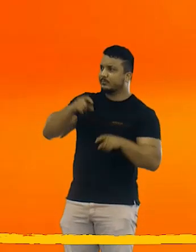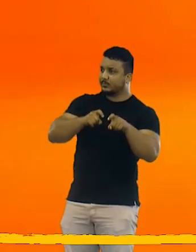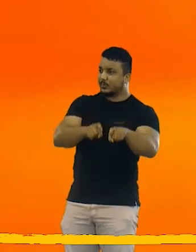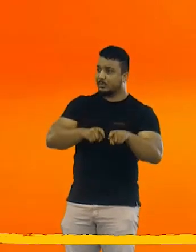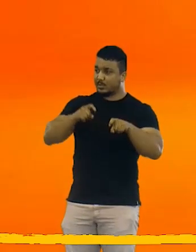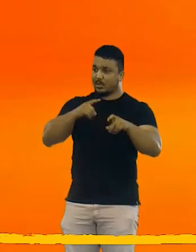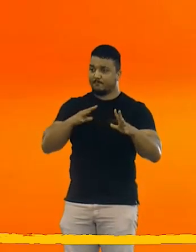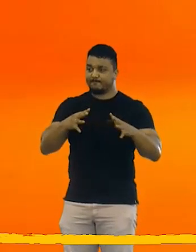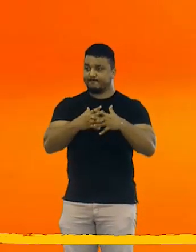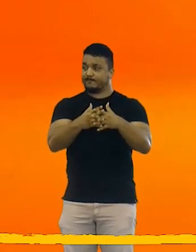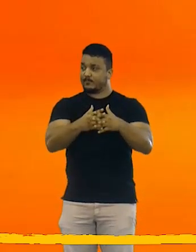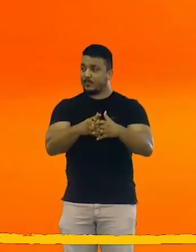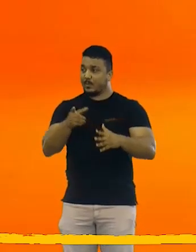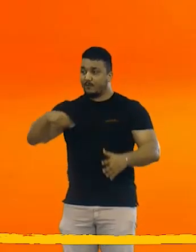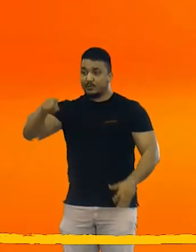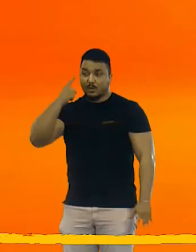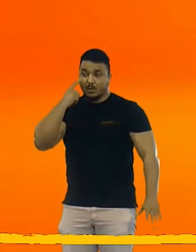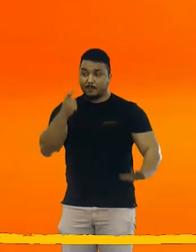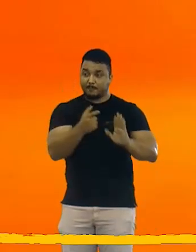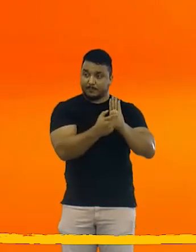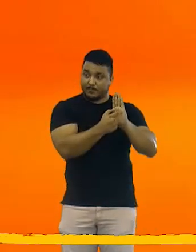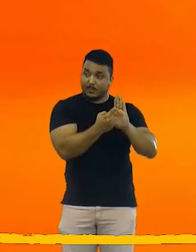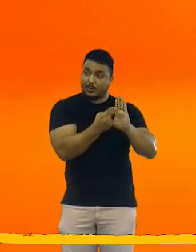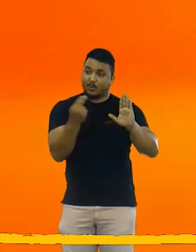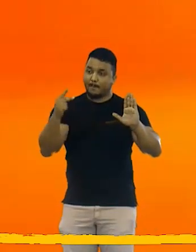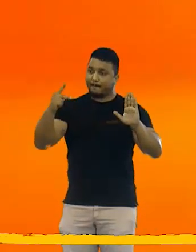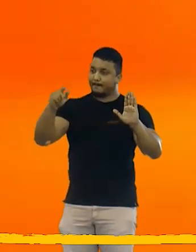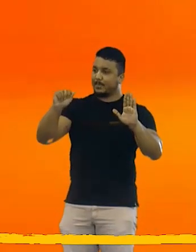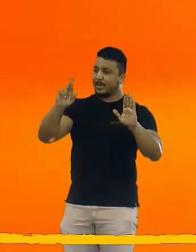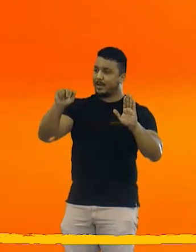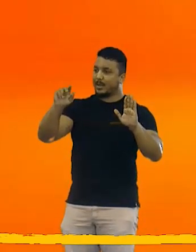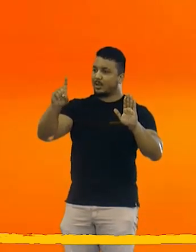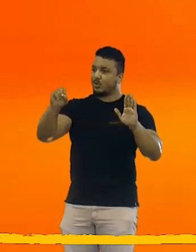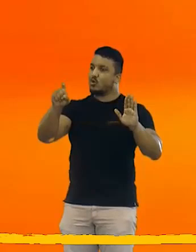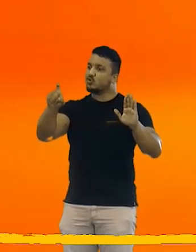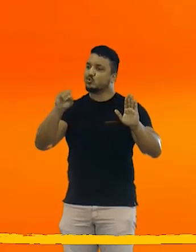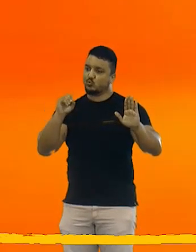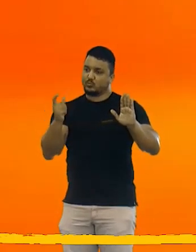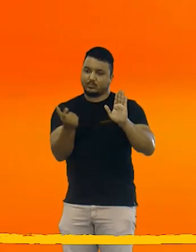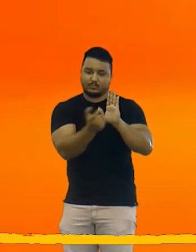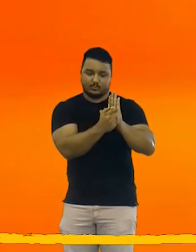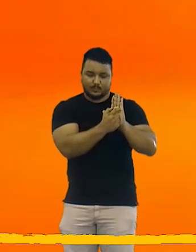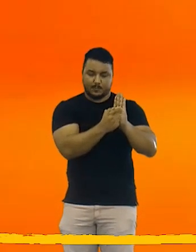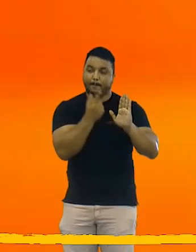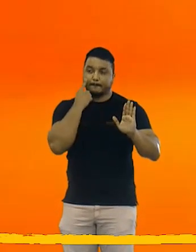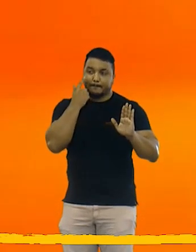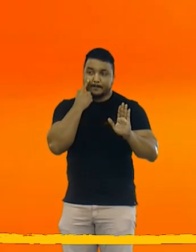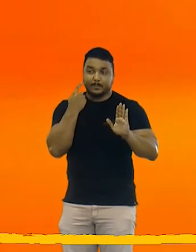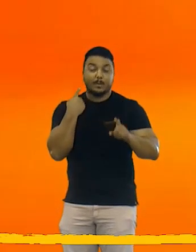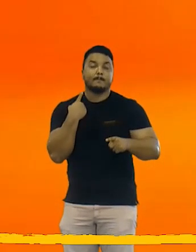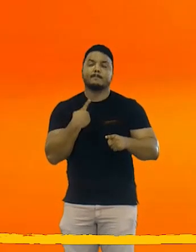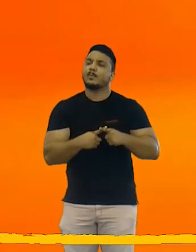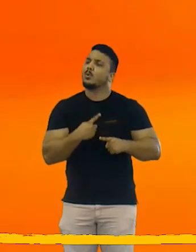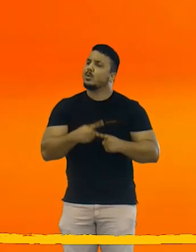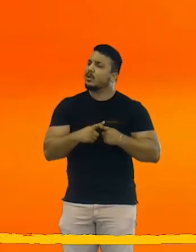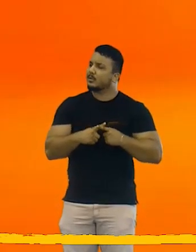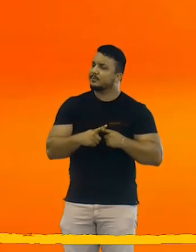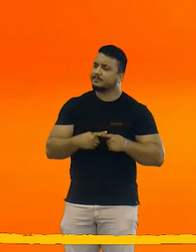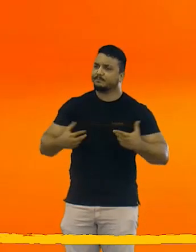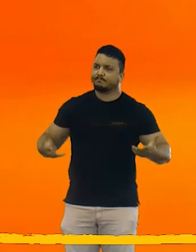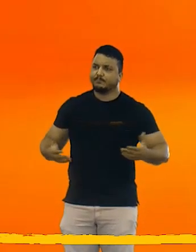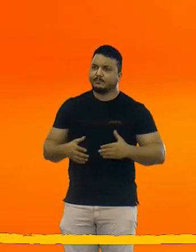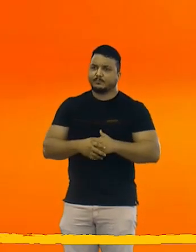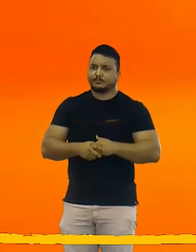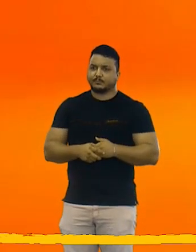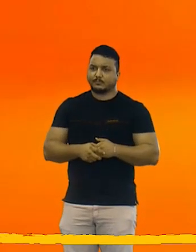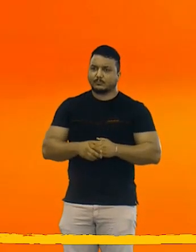um paradoxo. Eu queria que vocês grifassem para mim a palavra paradoxo. Tudo bem? Por quê? Porque